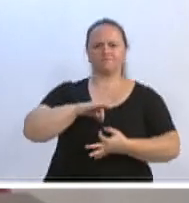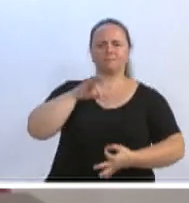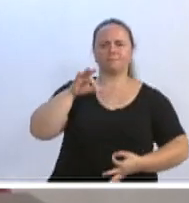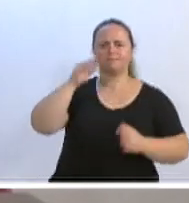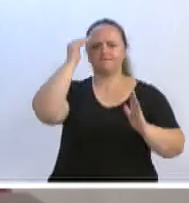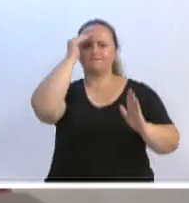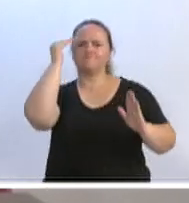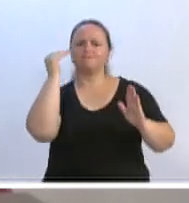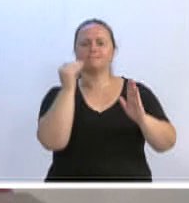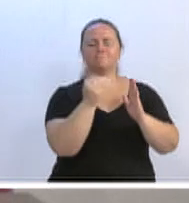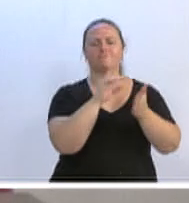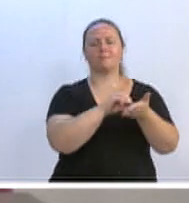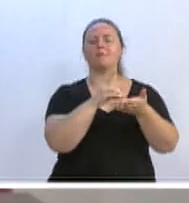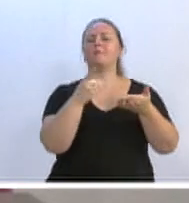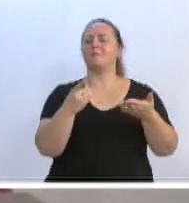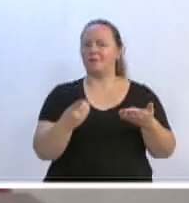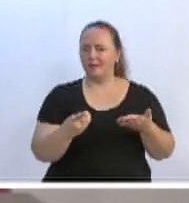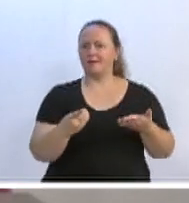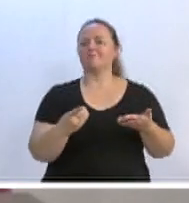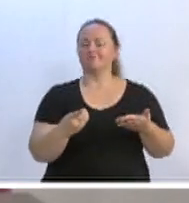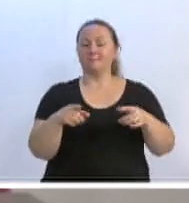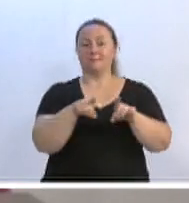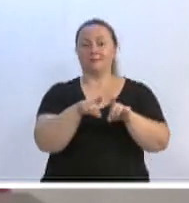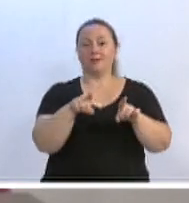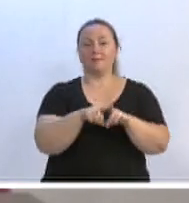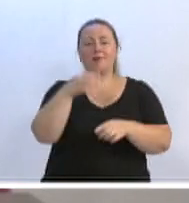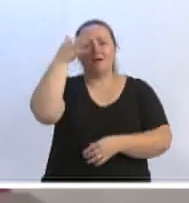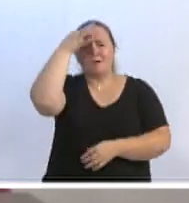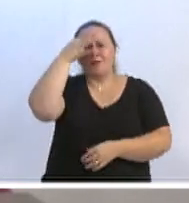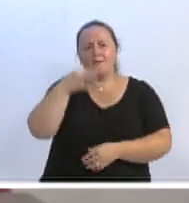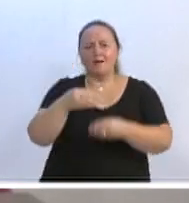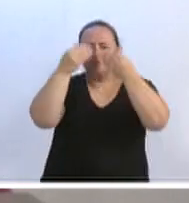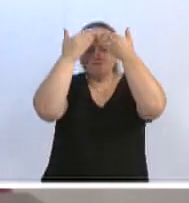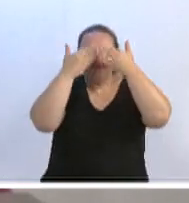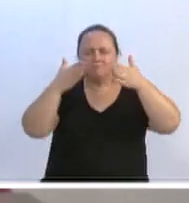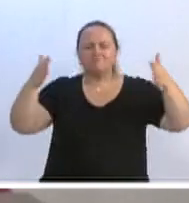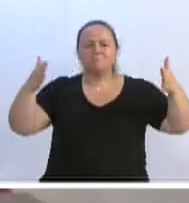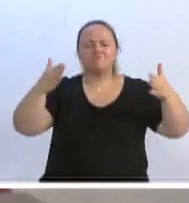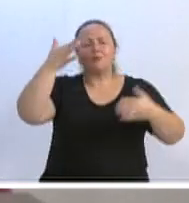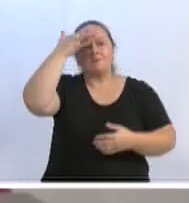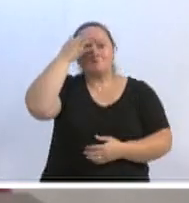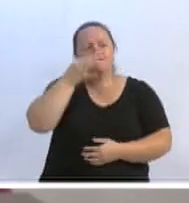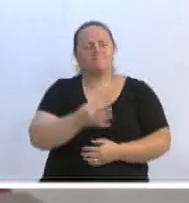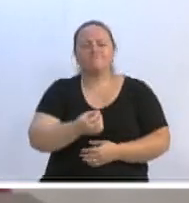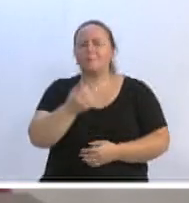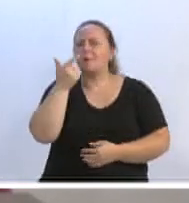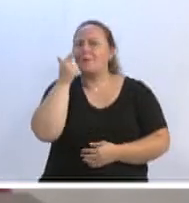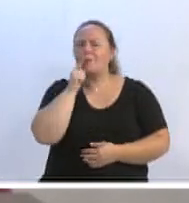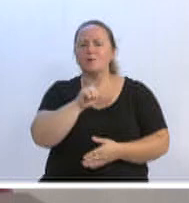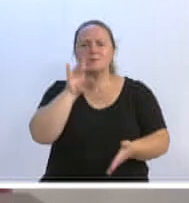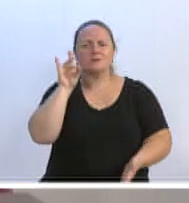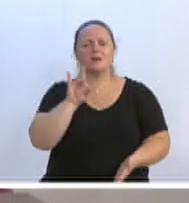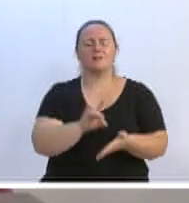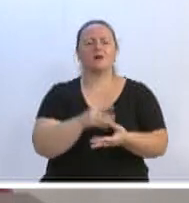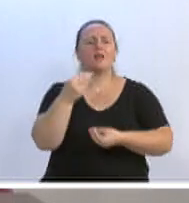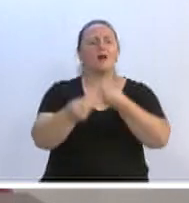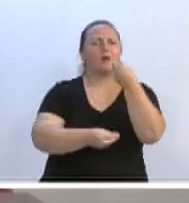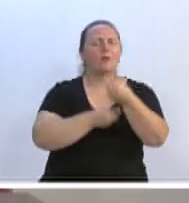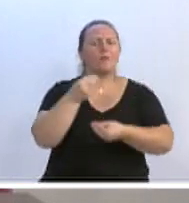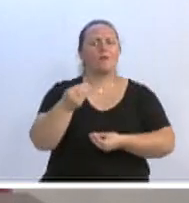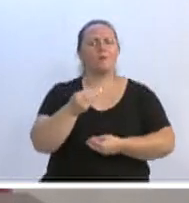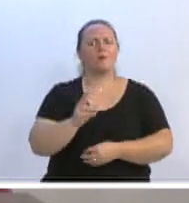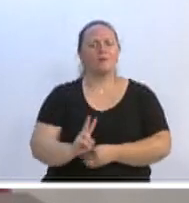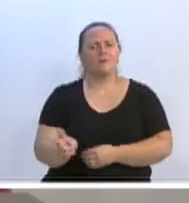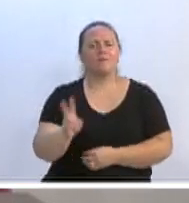na palavra de Deus, além de um entendimento aberto para compreender os valores espirituais que